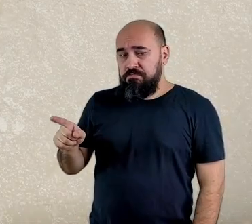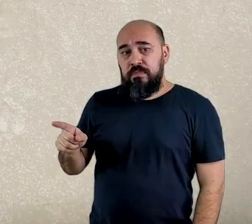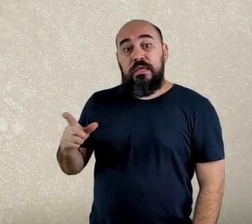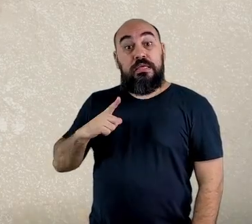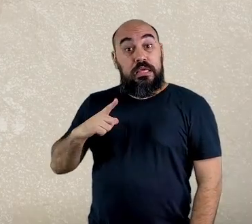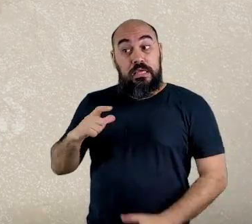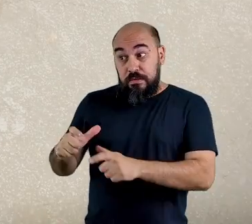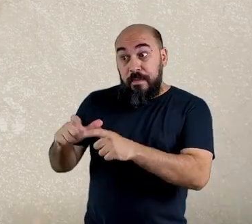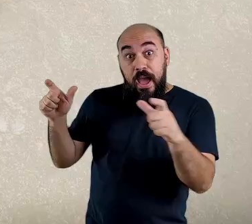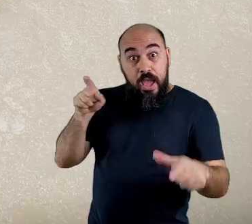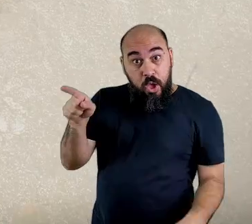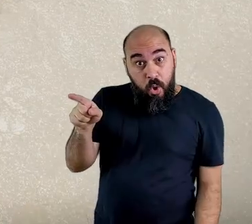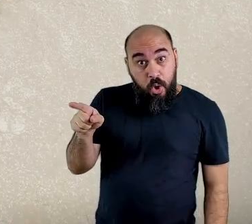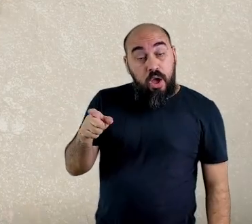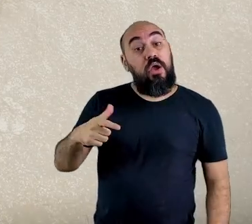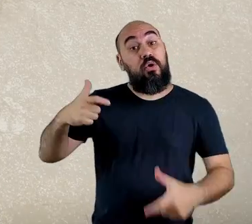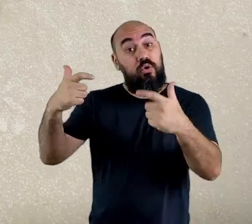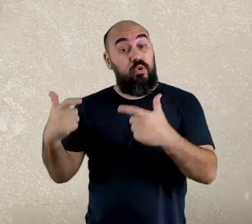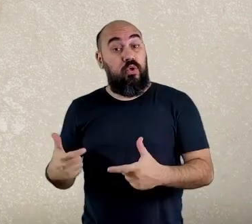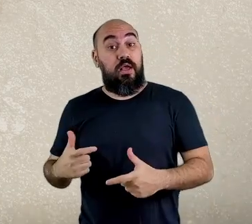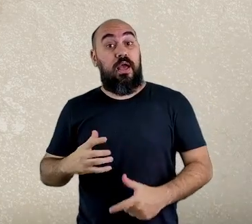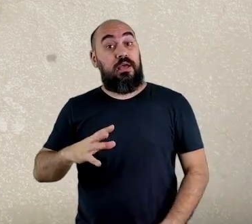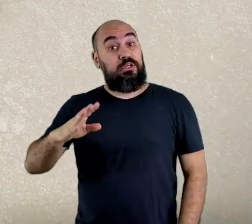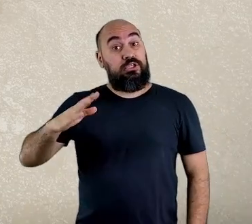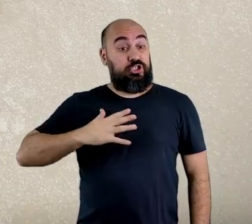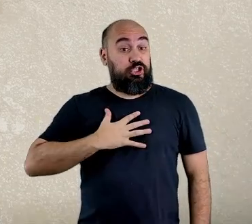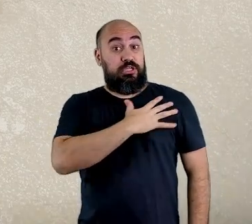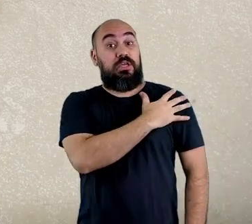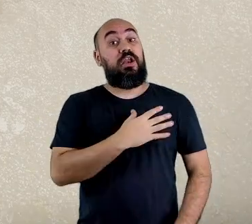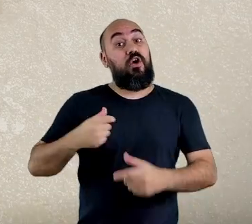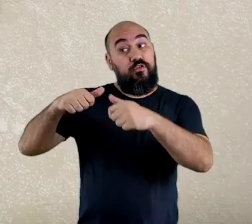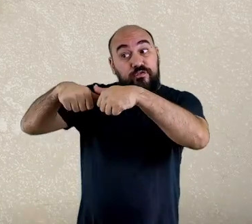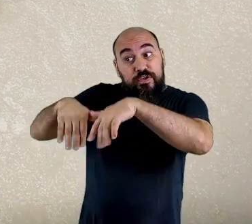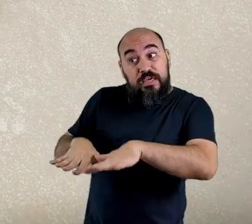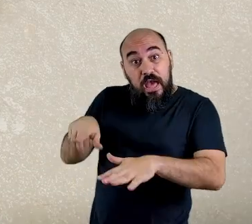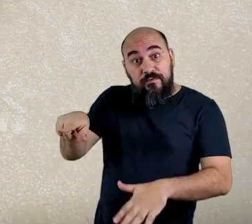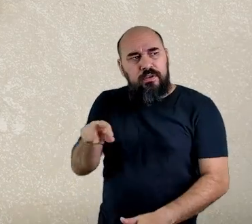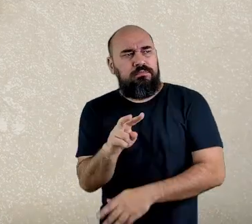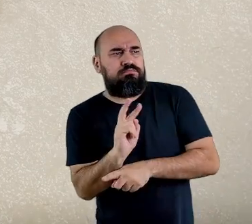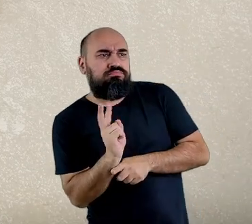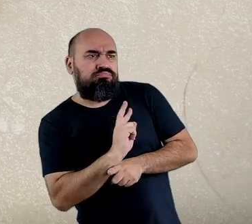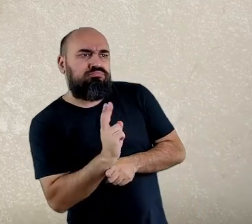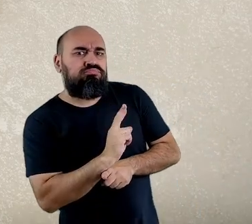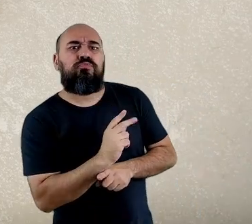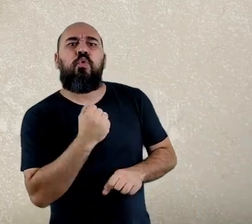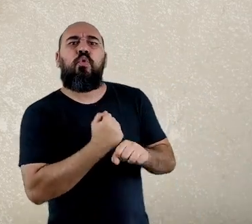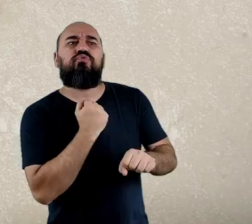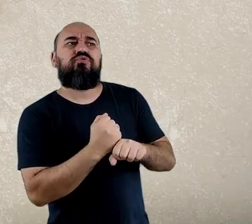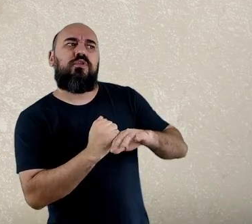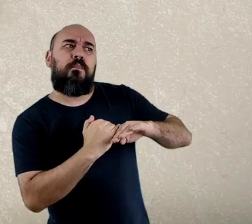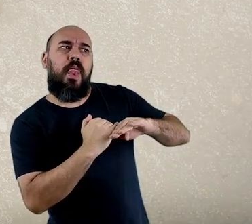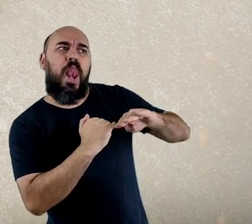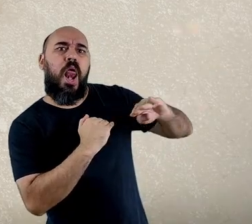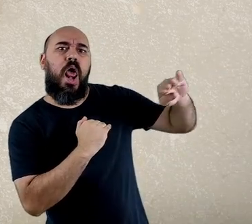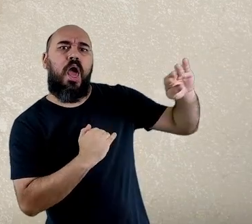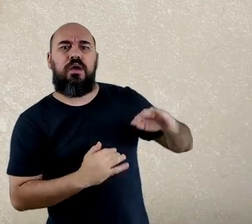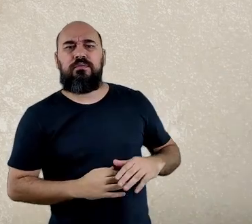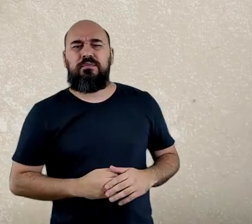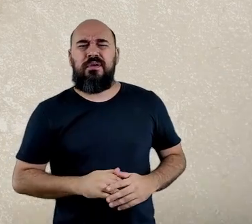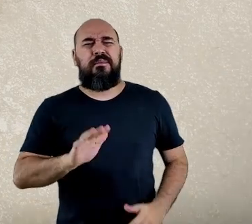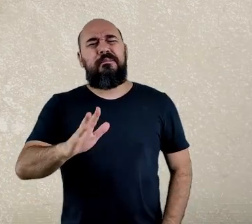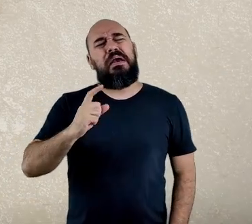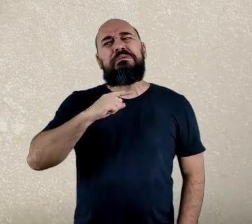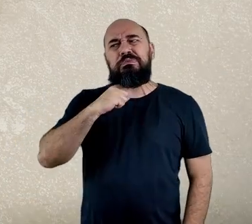maior era provavelmente onde o general Flávio Silva ficava, acompanhando a construção da rampa. Agora, você pode